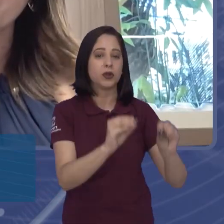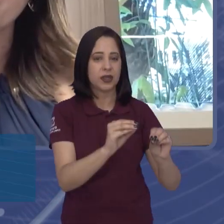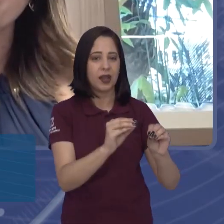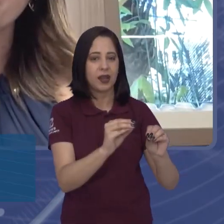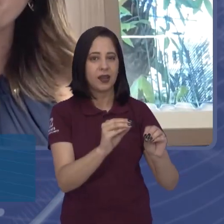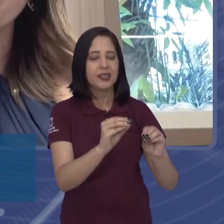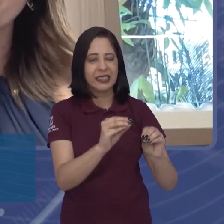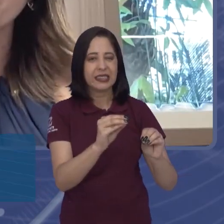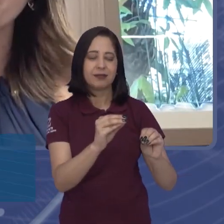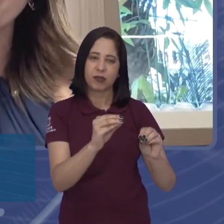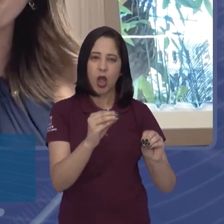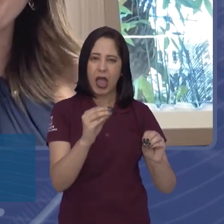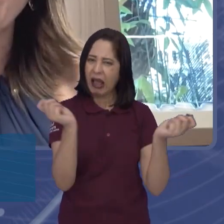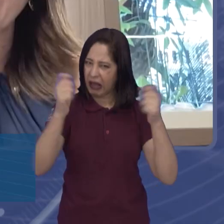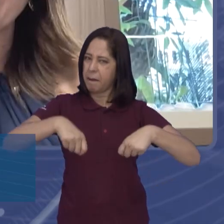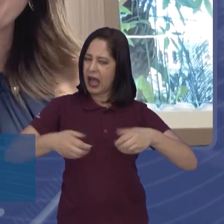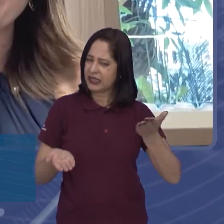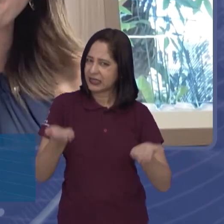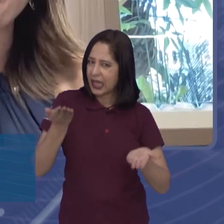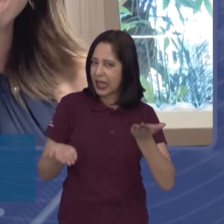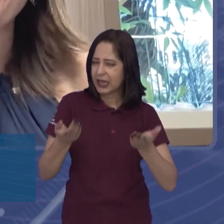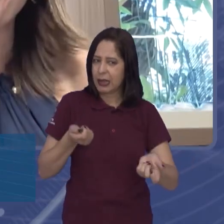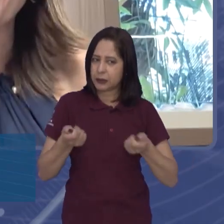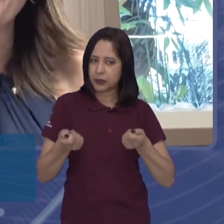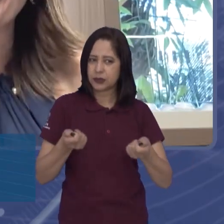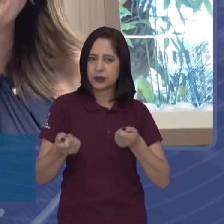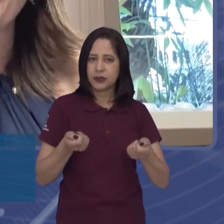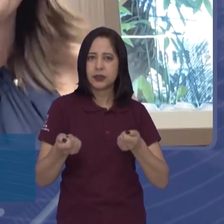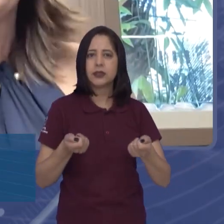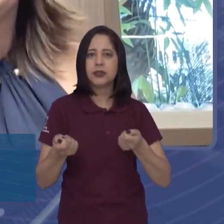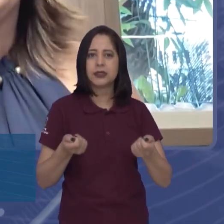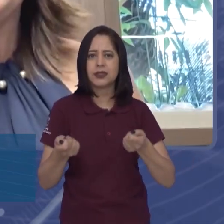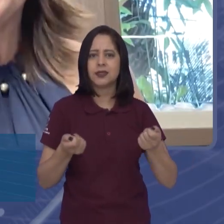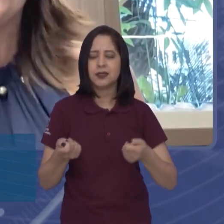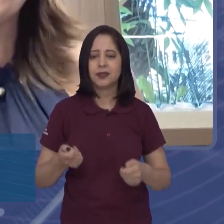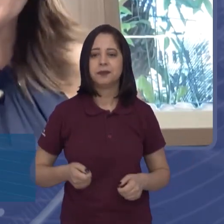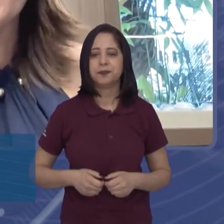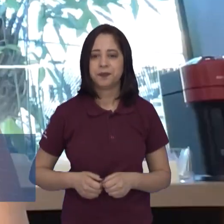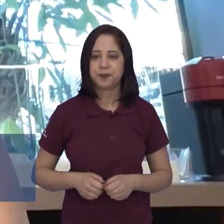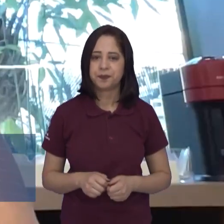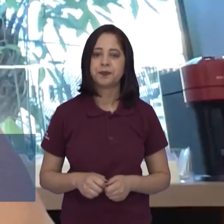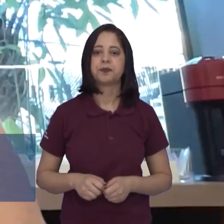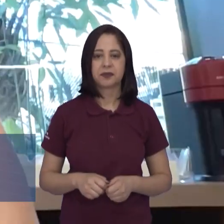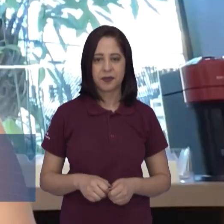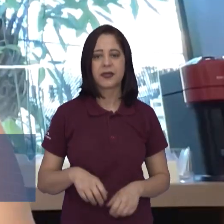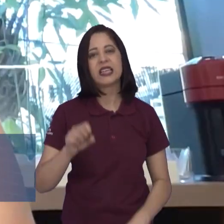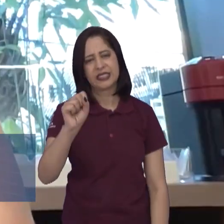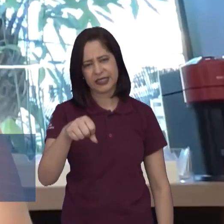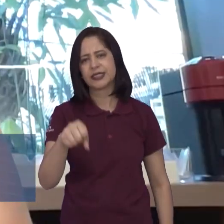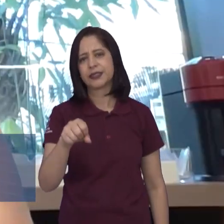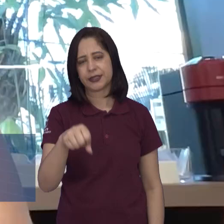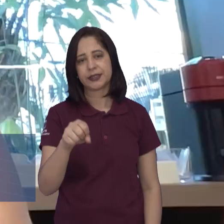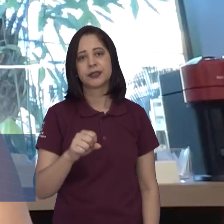como ali ter o equilíbrio, o meio termo, né, entre esses setores? Então, eu acho que tem sim, Dani. Uma das coisas